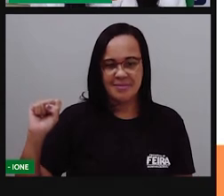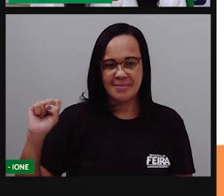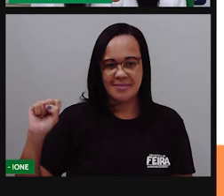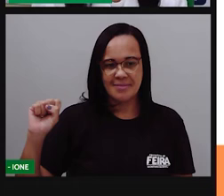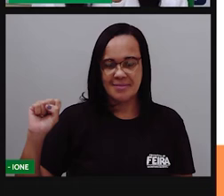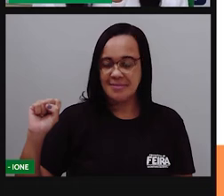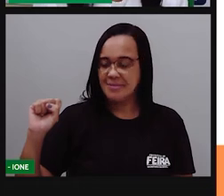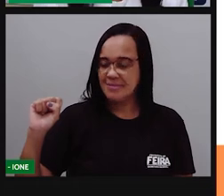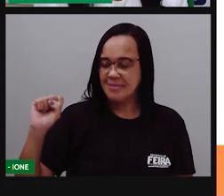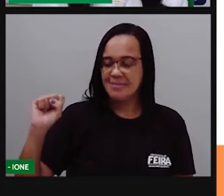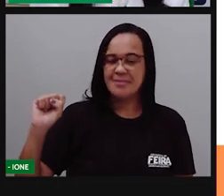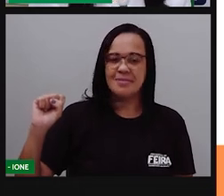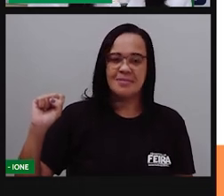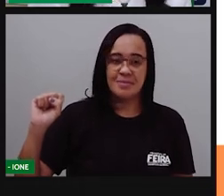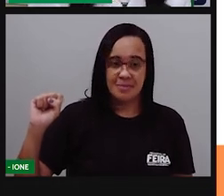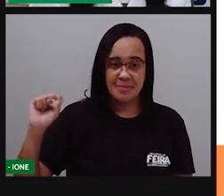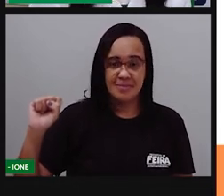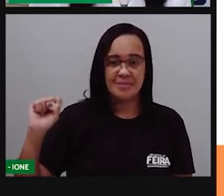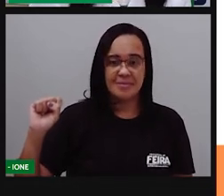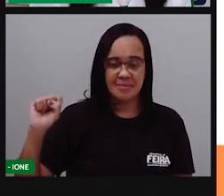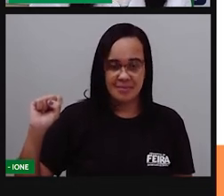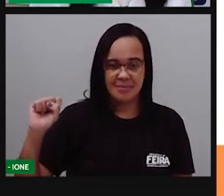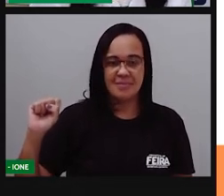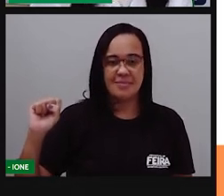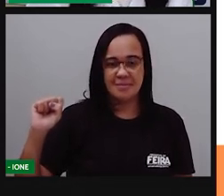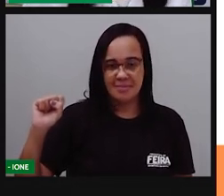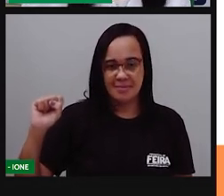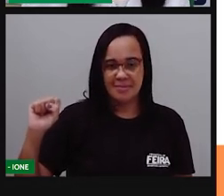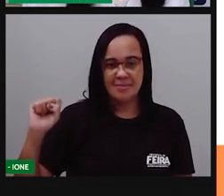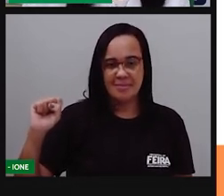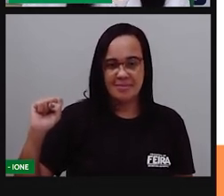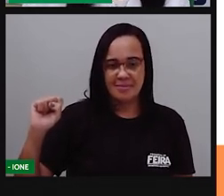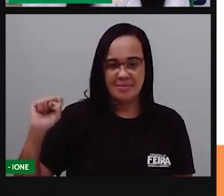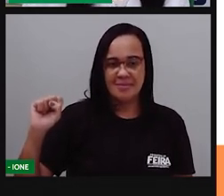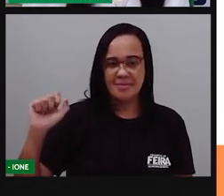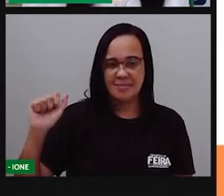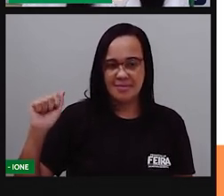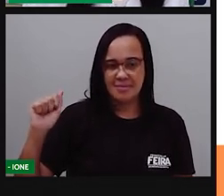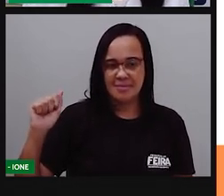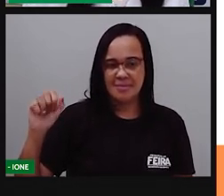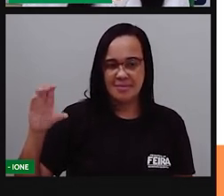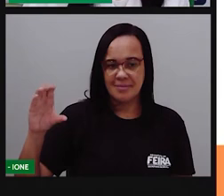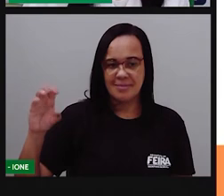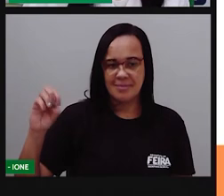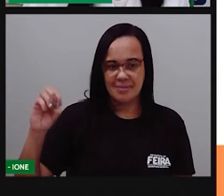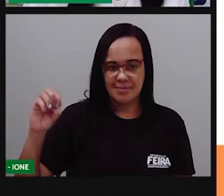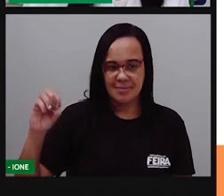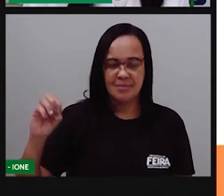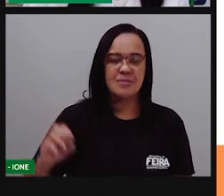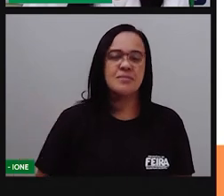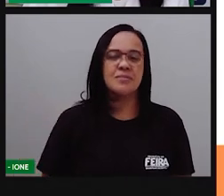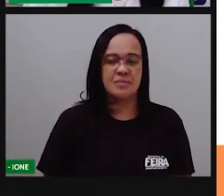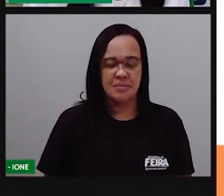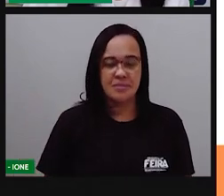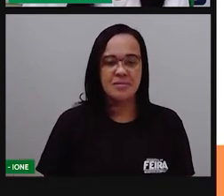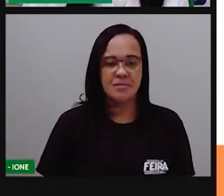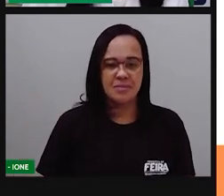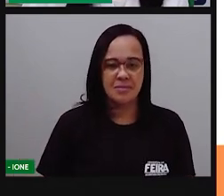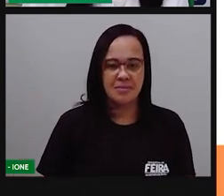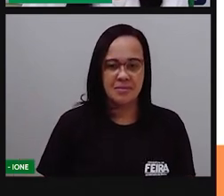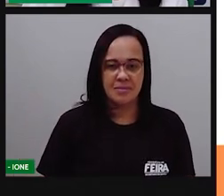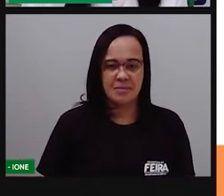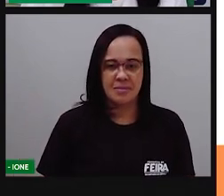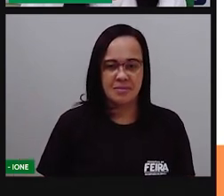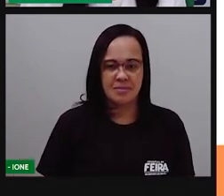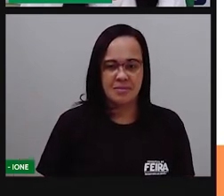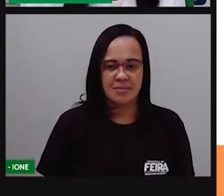que começa com a letra c e também olha taco vamos